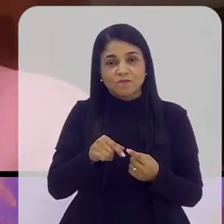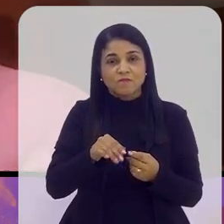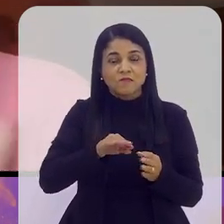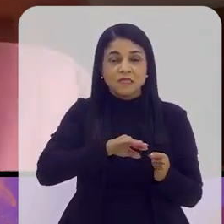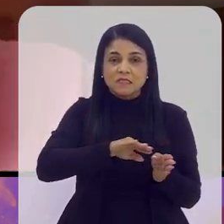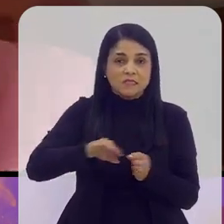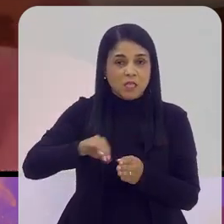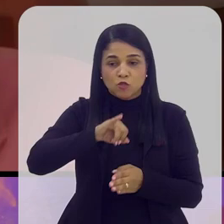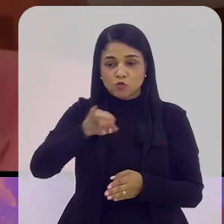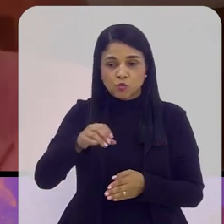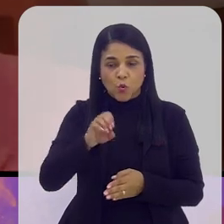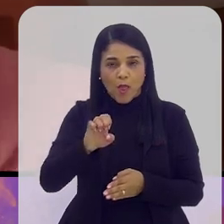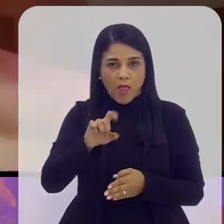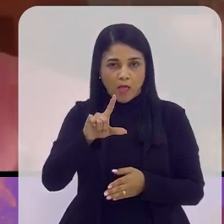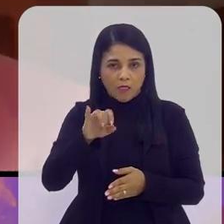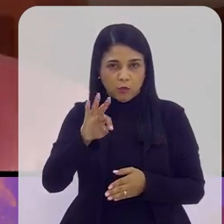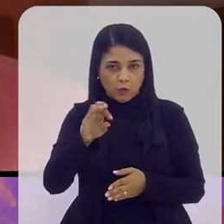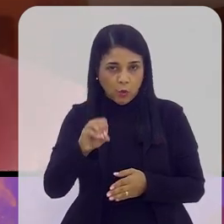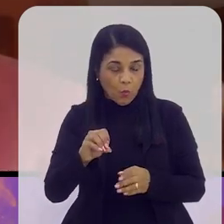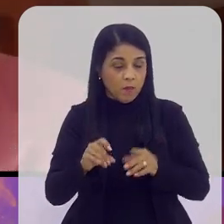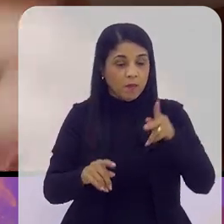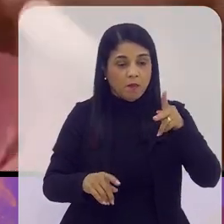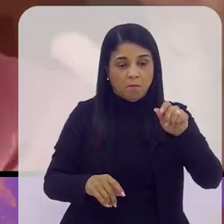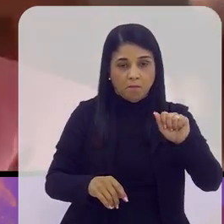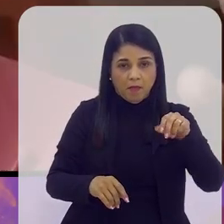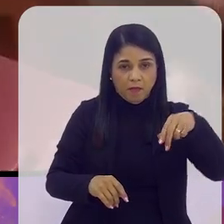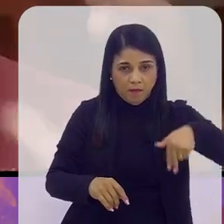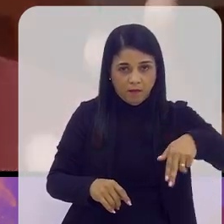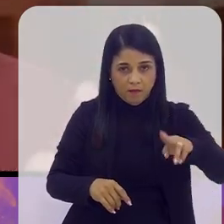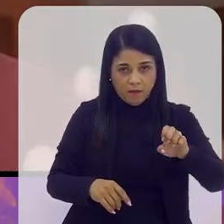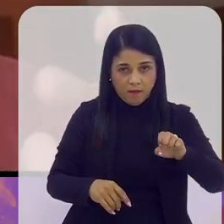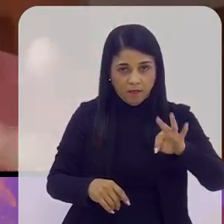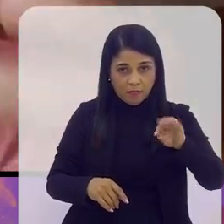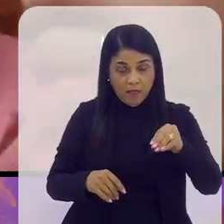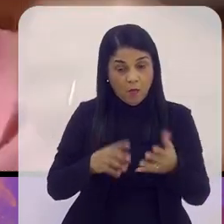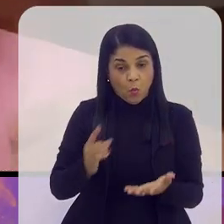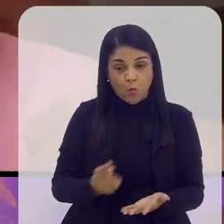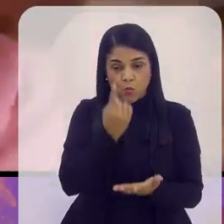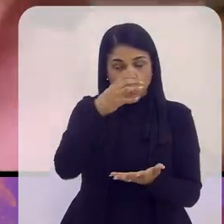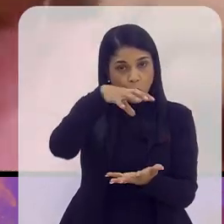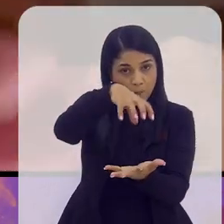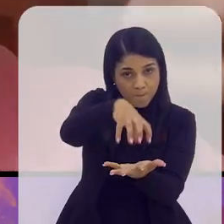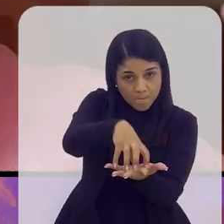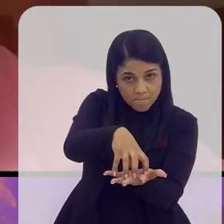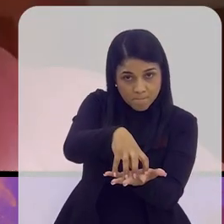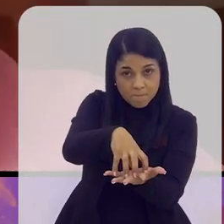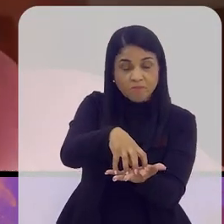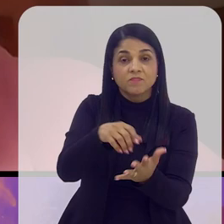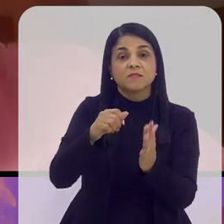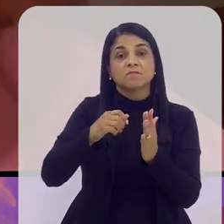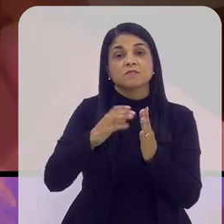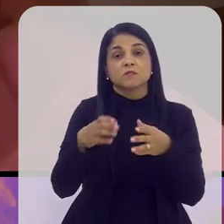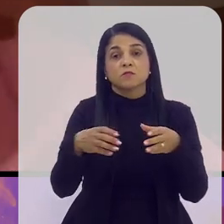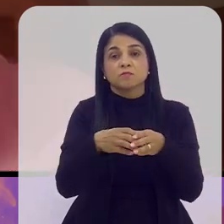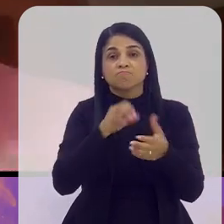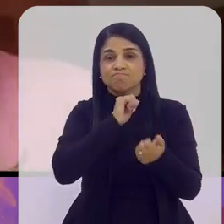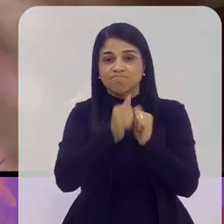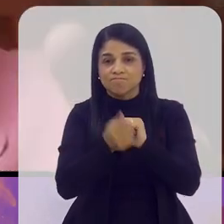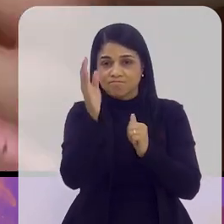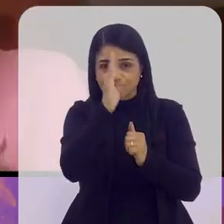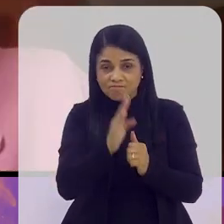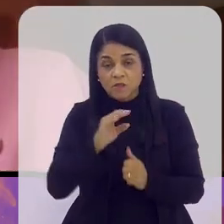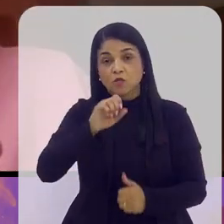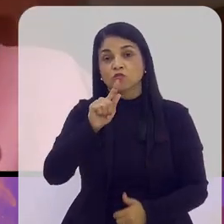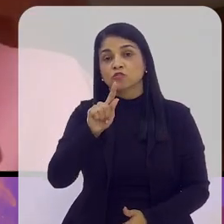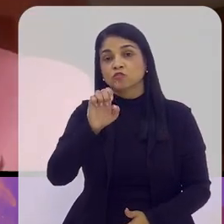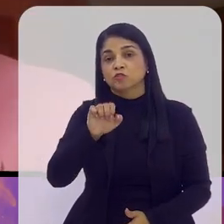por exclusão, sem o Joelinton e sem o Paquetá, o único meia hoje com estofo para vestir a camisa da seleção brasileira é o